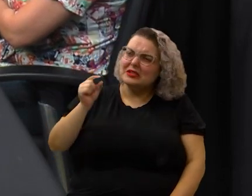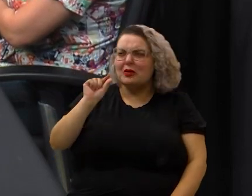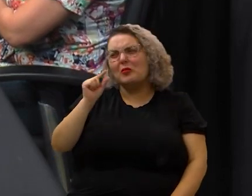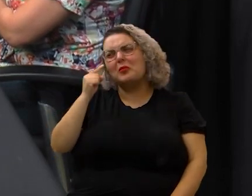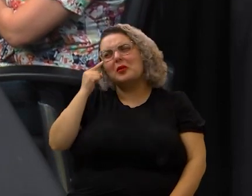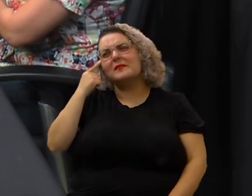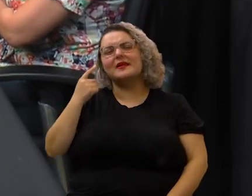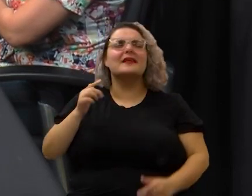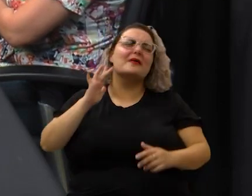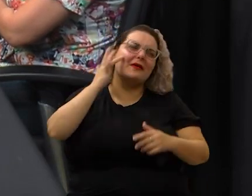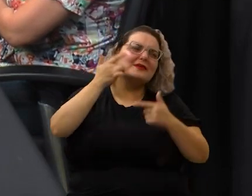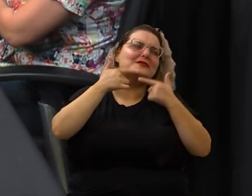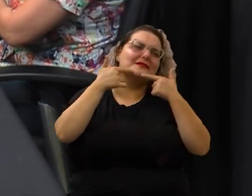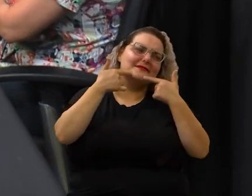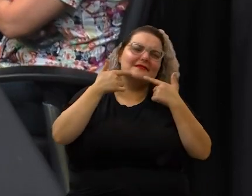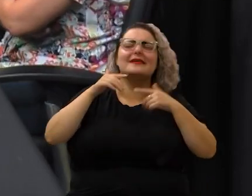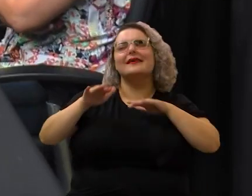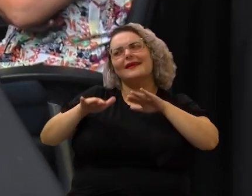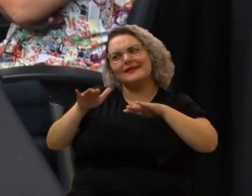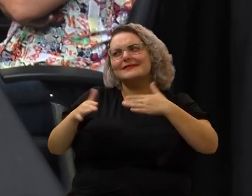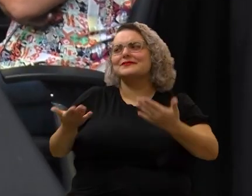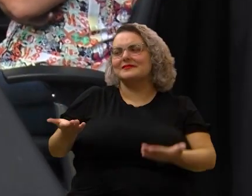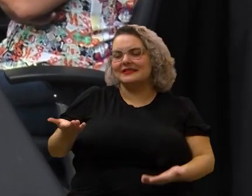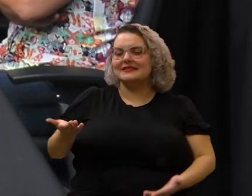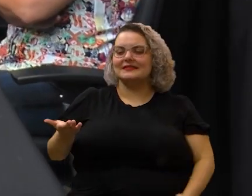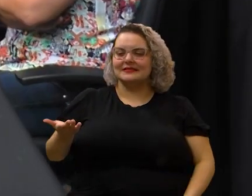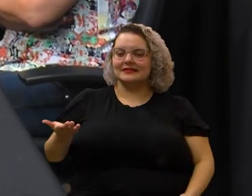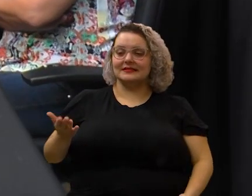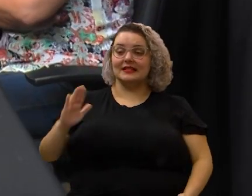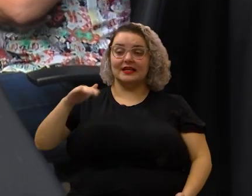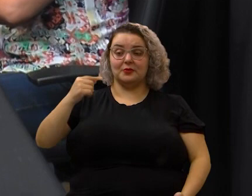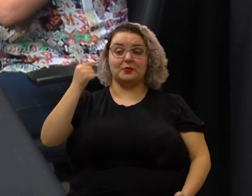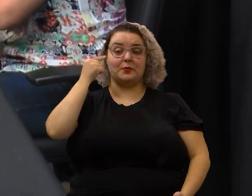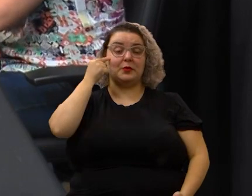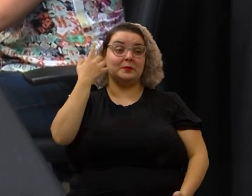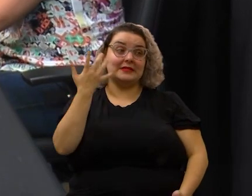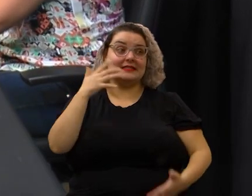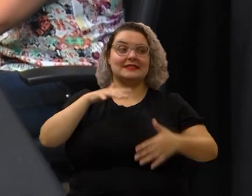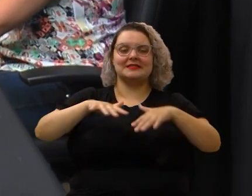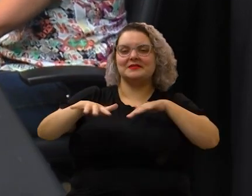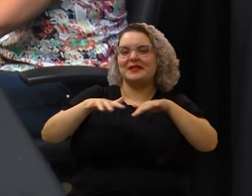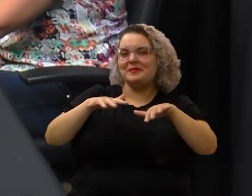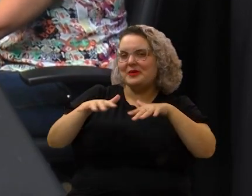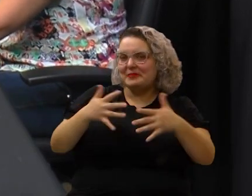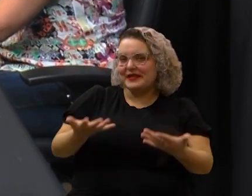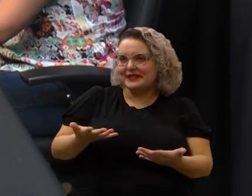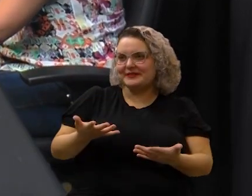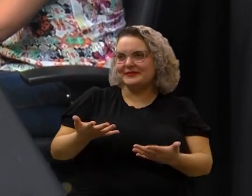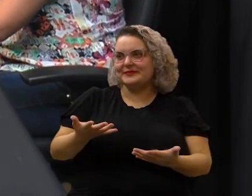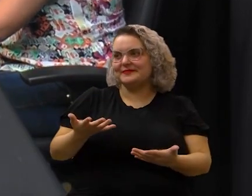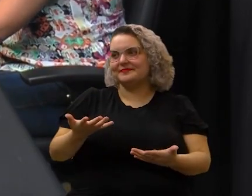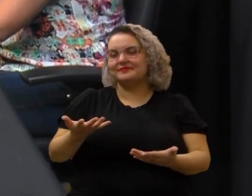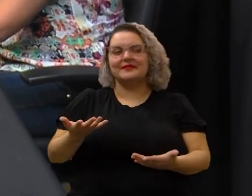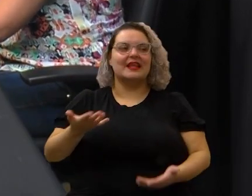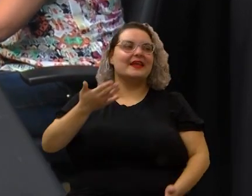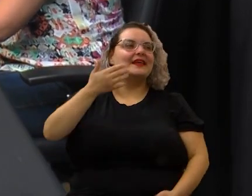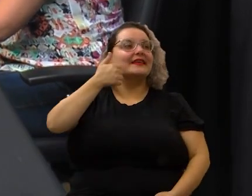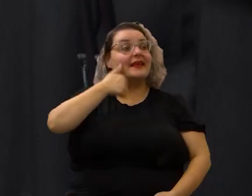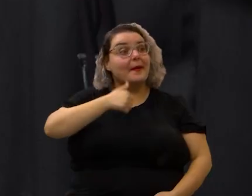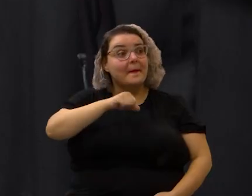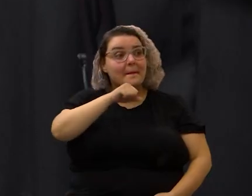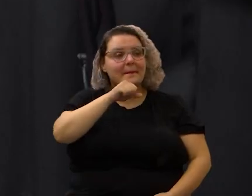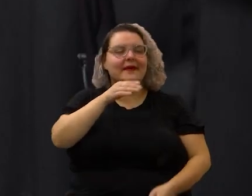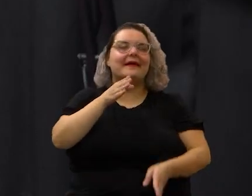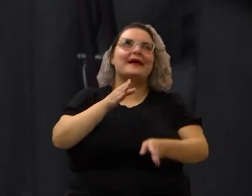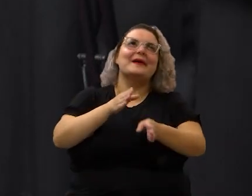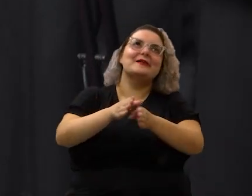sei, O sorriso, eu acho que parece um talvez. pouco, tal. E quando a gente pensa nesse momento em que a